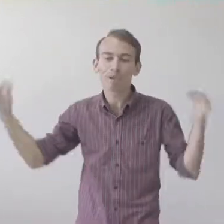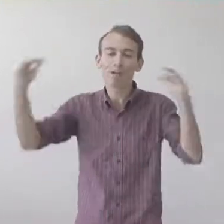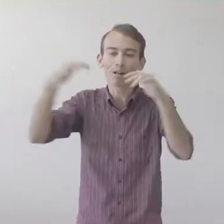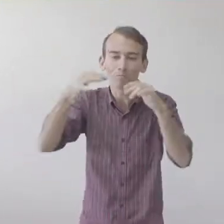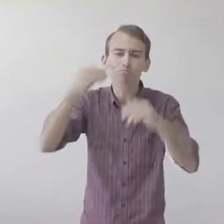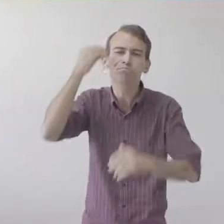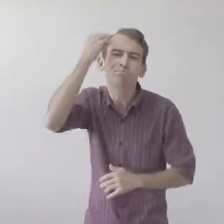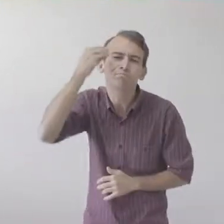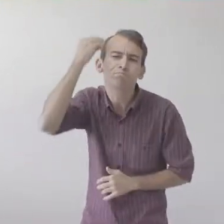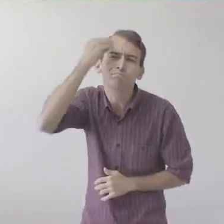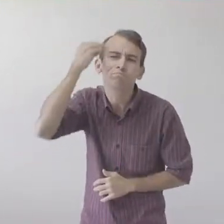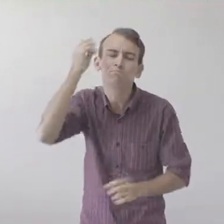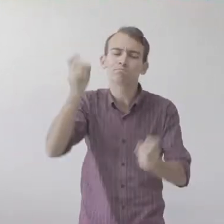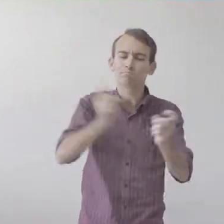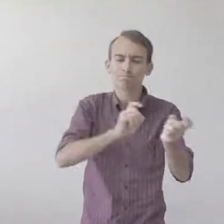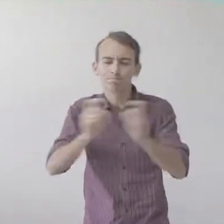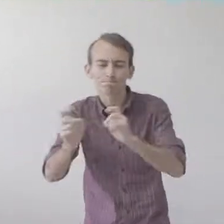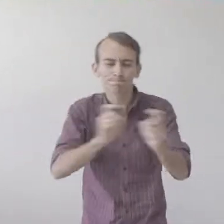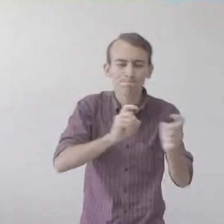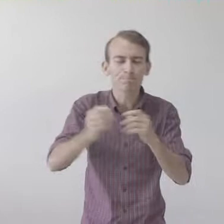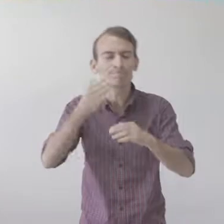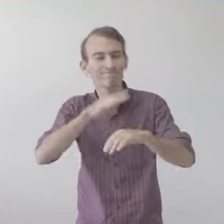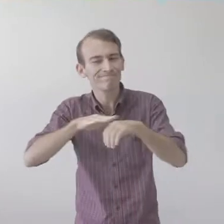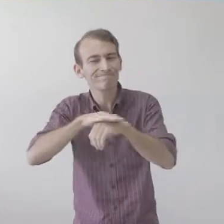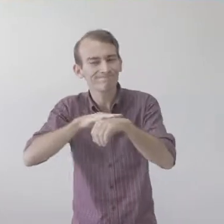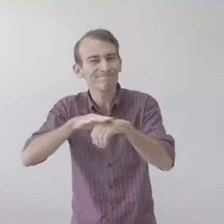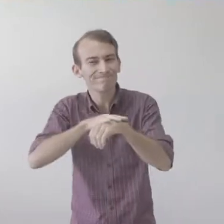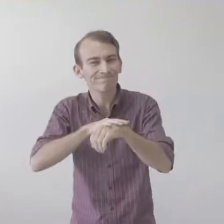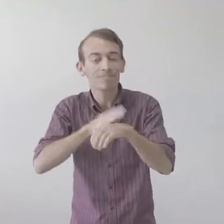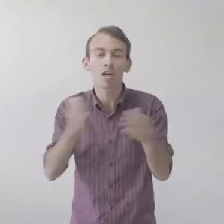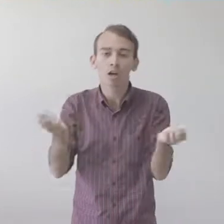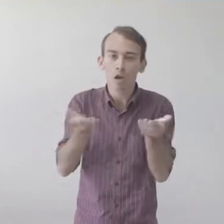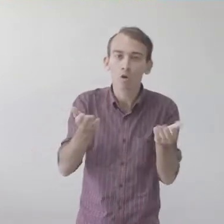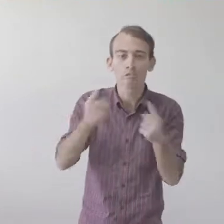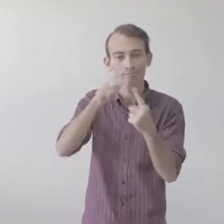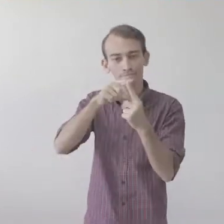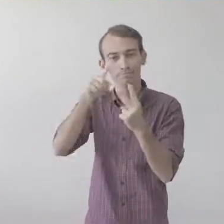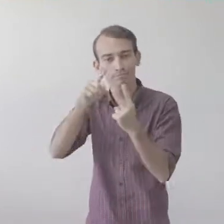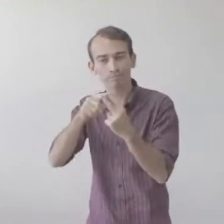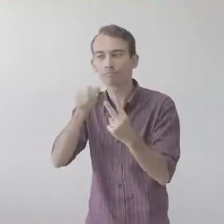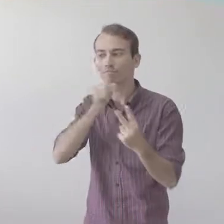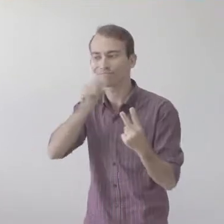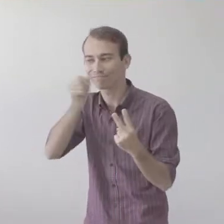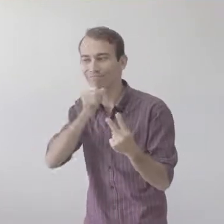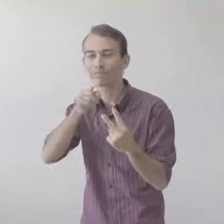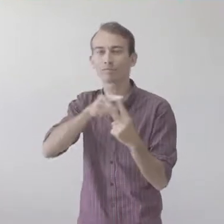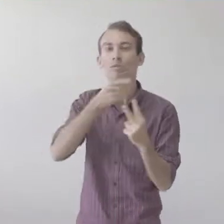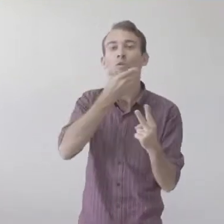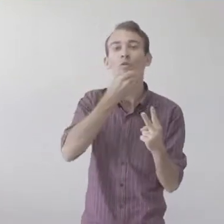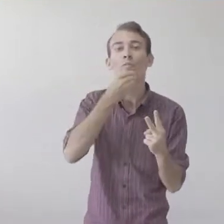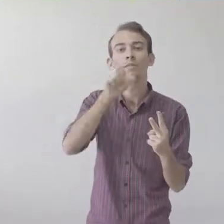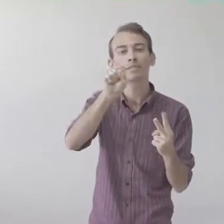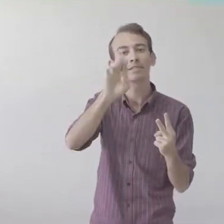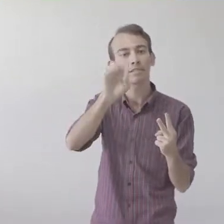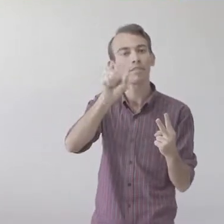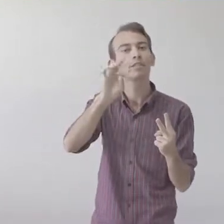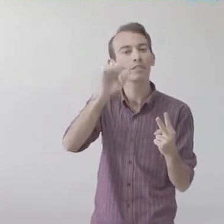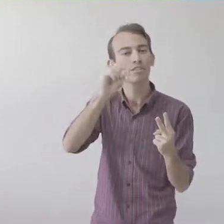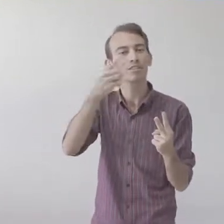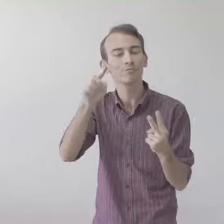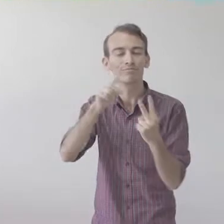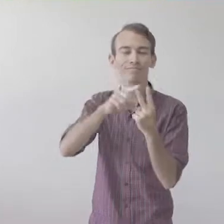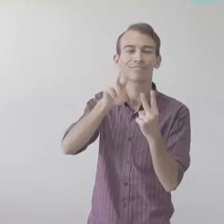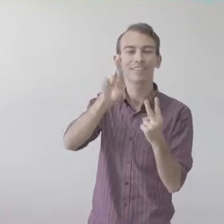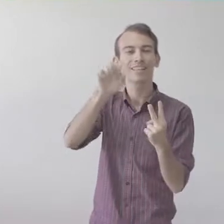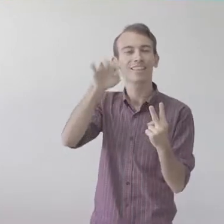e debater sobre o assunto e agora a gente conversa com sebastião alves e renato bonfim que são proprietários de rppns e